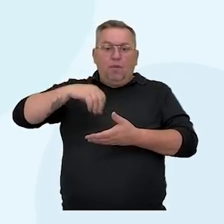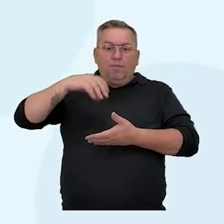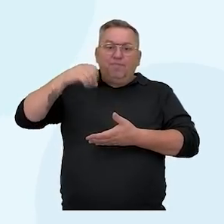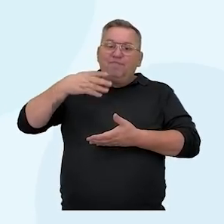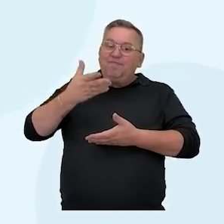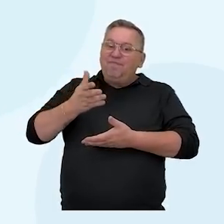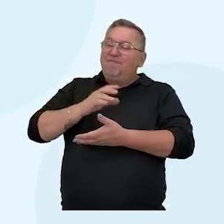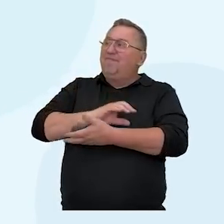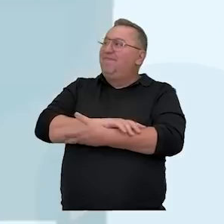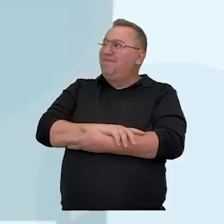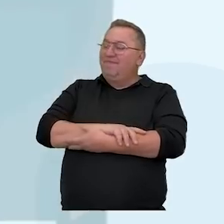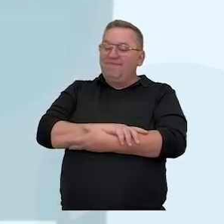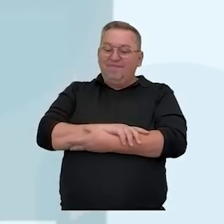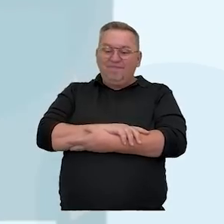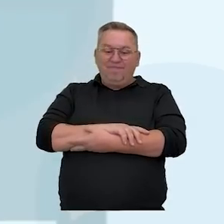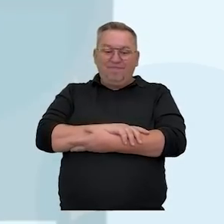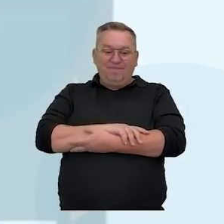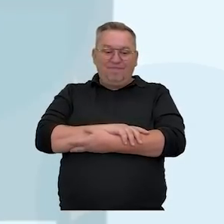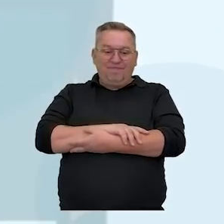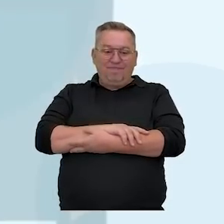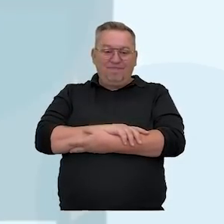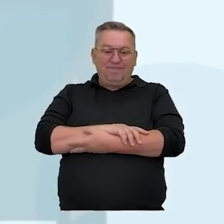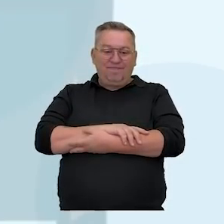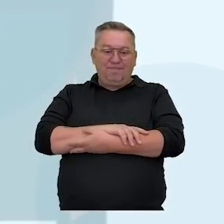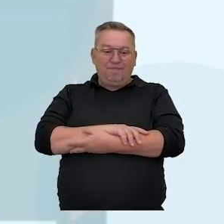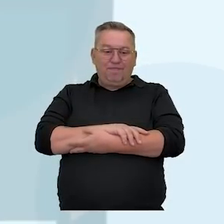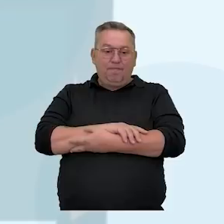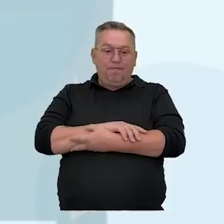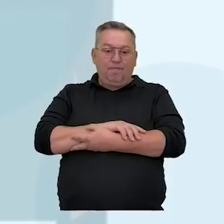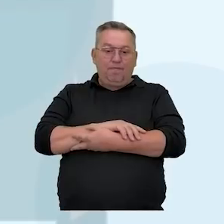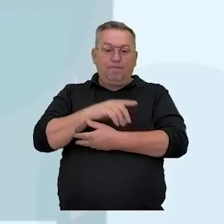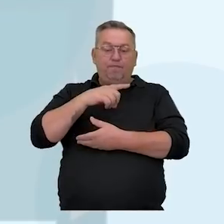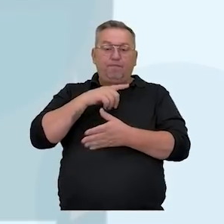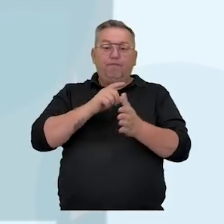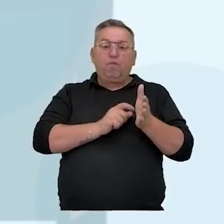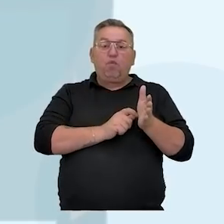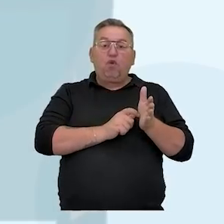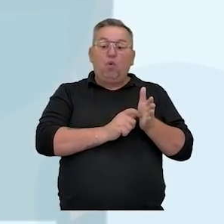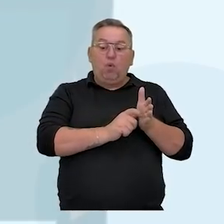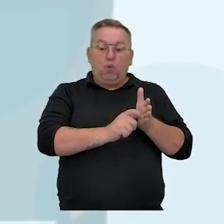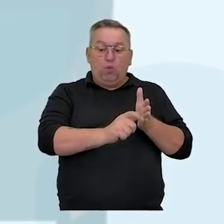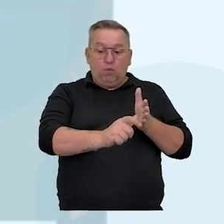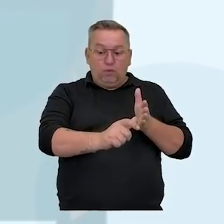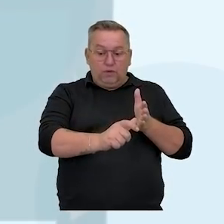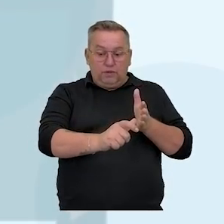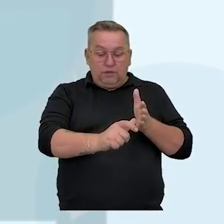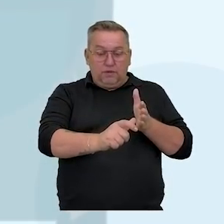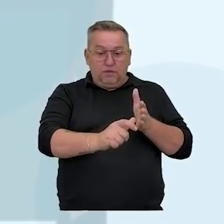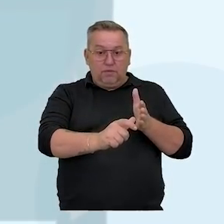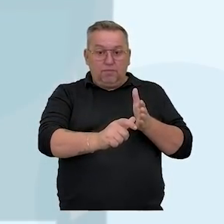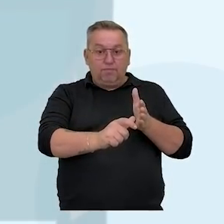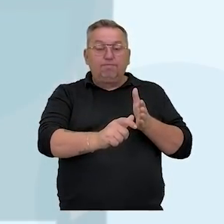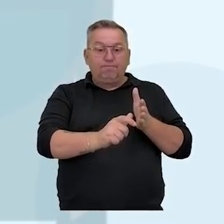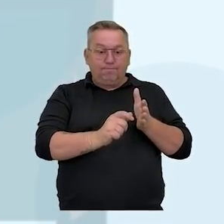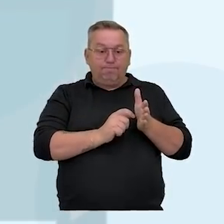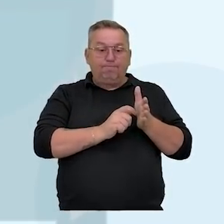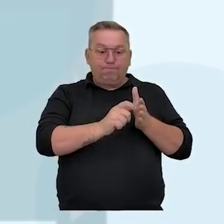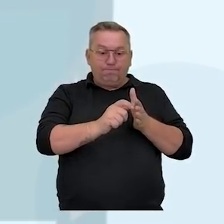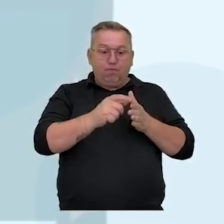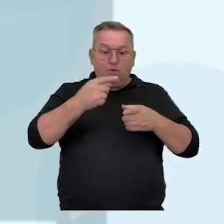Vamos lá, Elaine. O Caio da Pro Rosana disse que opinião é pessoal. A Ana, deve ser Ana Carolina, da